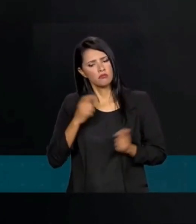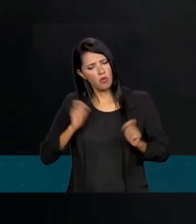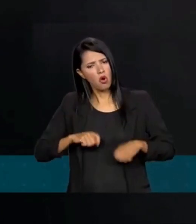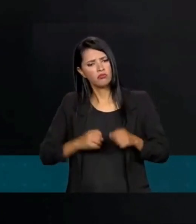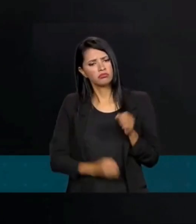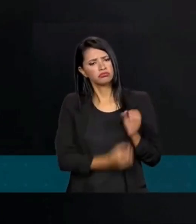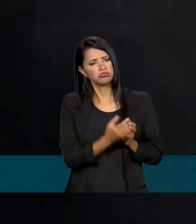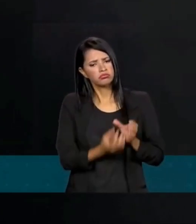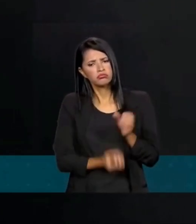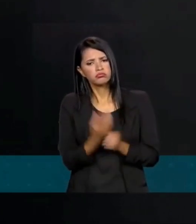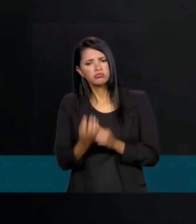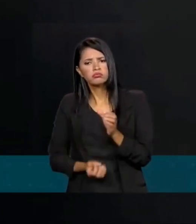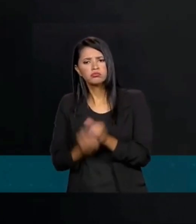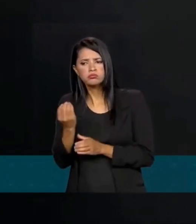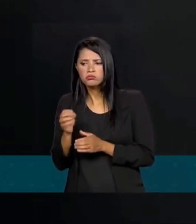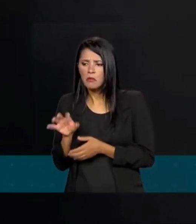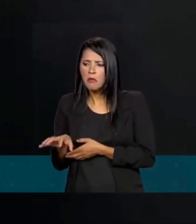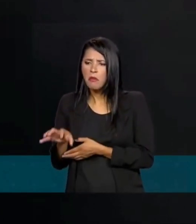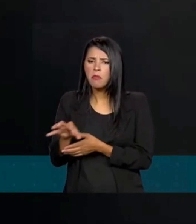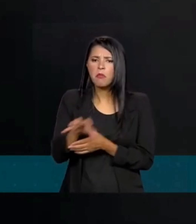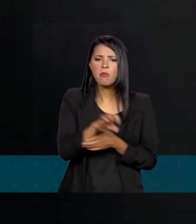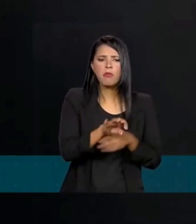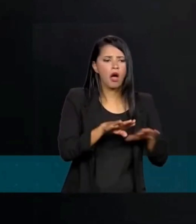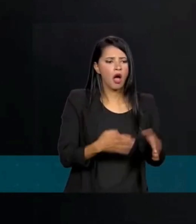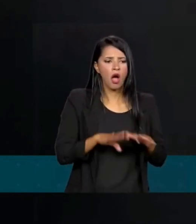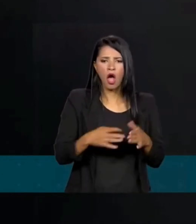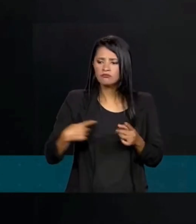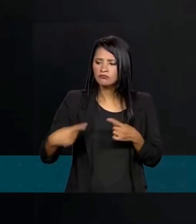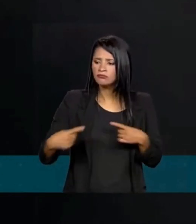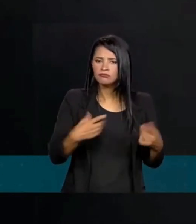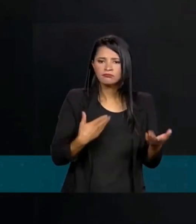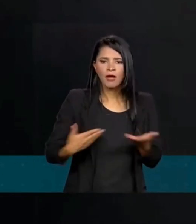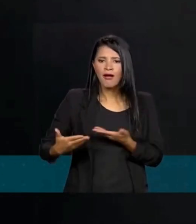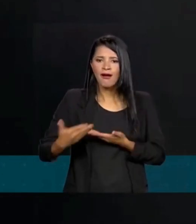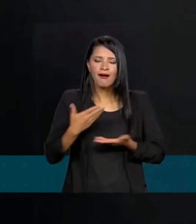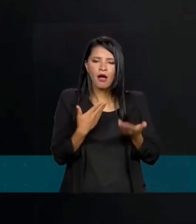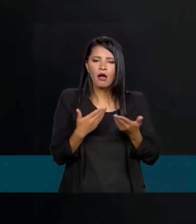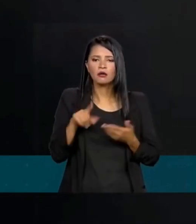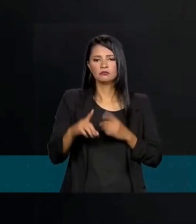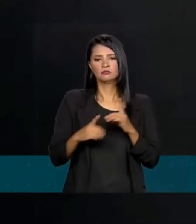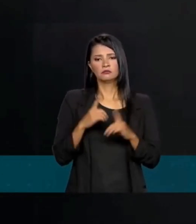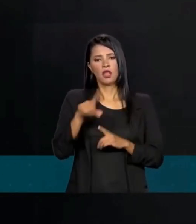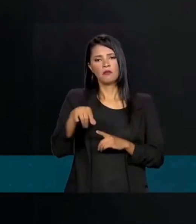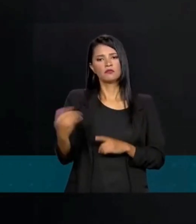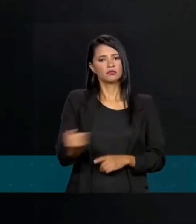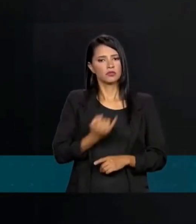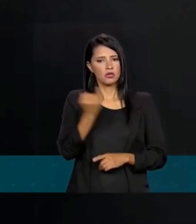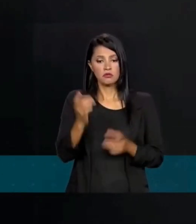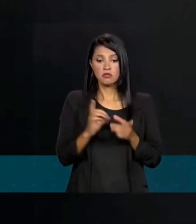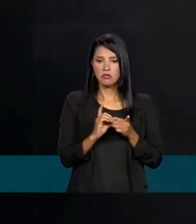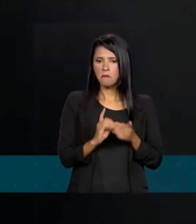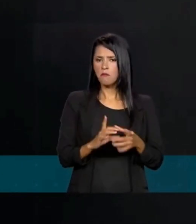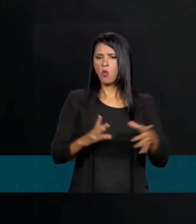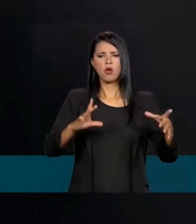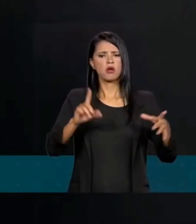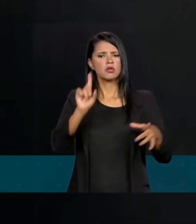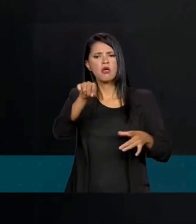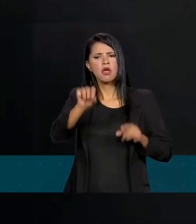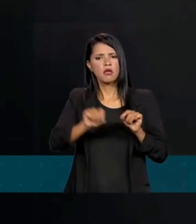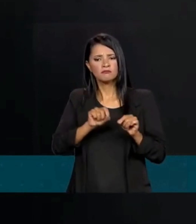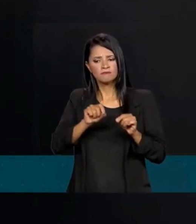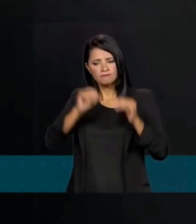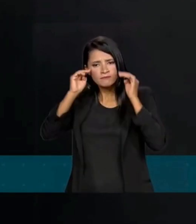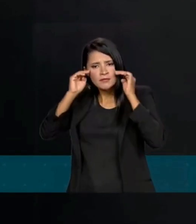mesas setoriais de negociação, de diálogo. O importante é dialogar. Democracia é isso, é respeito às